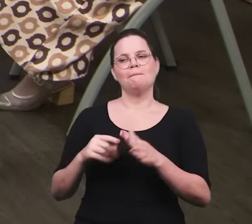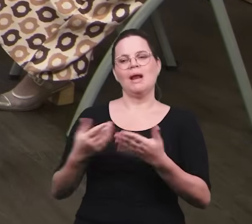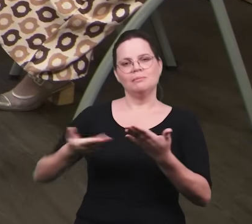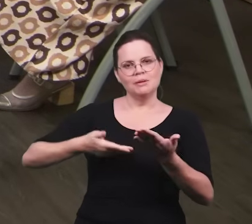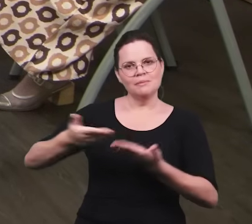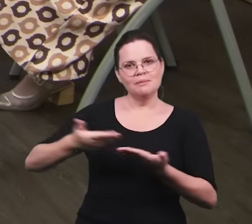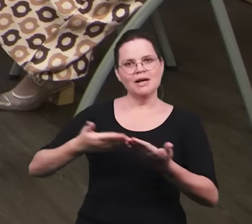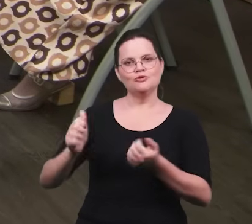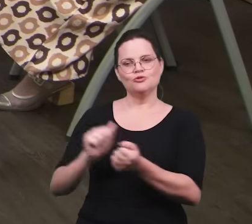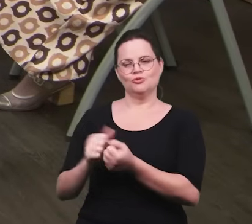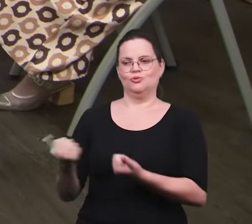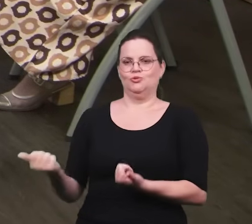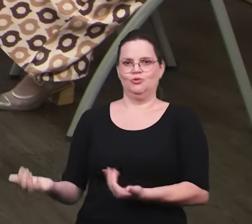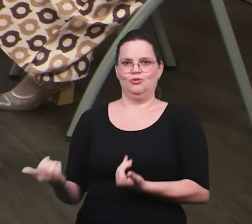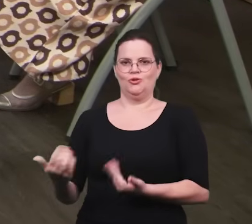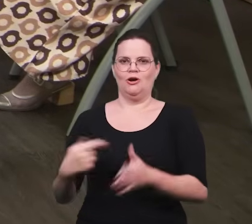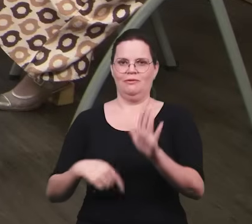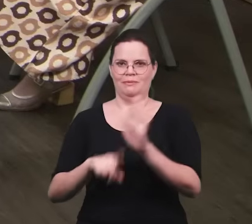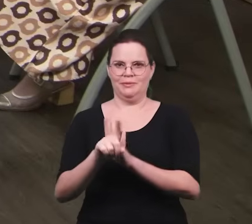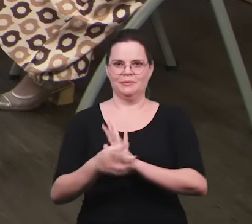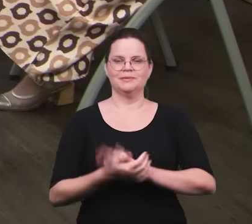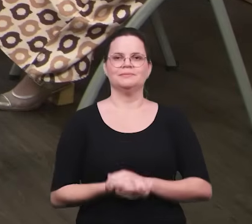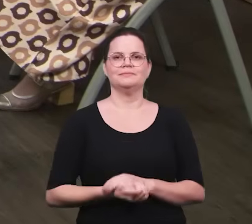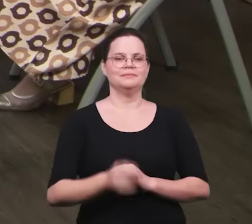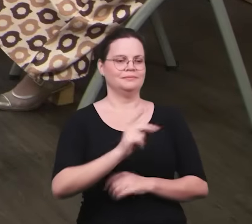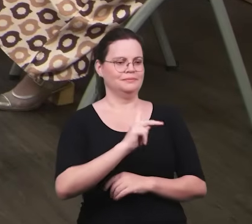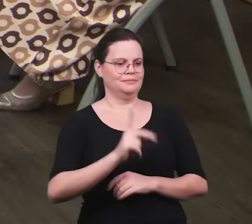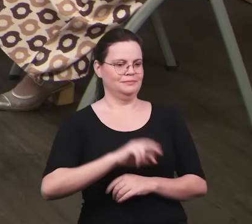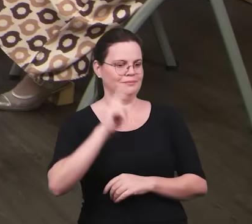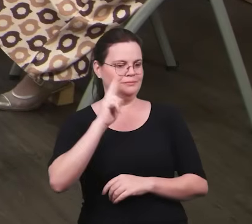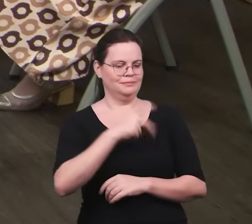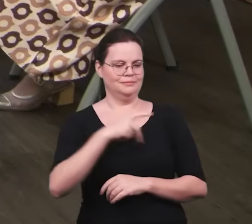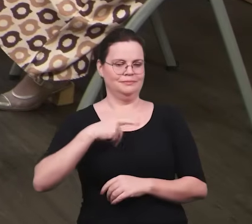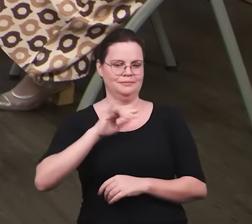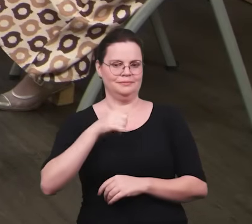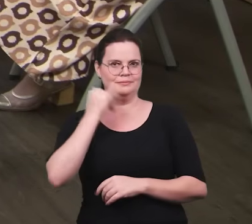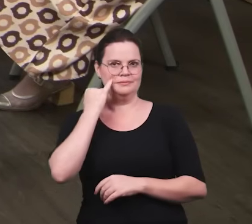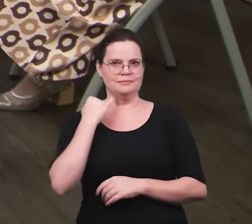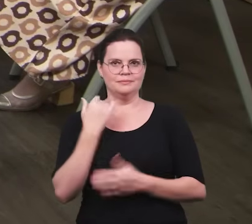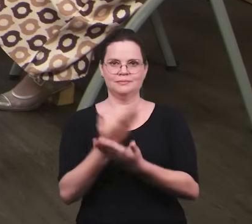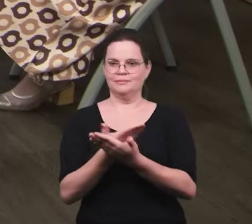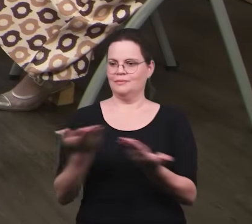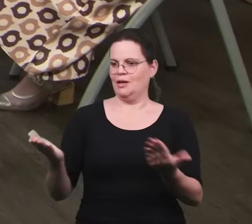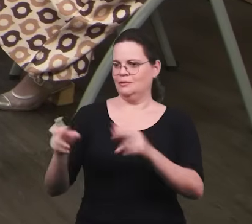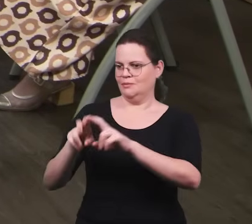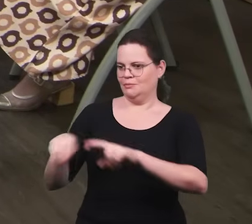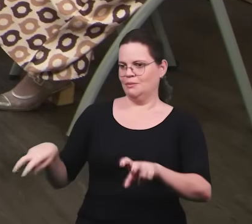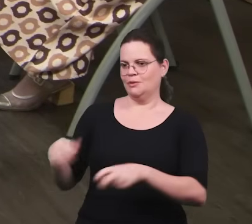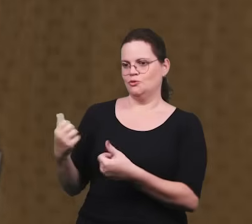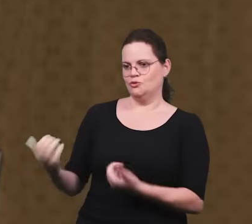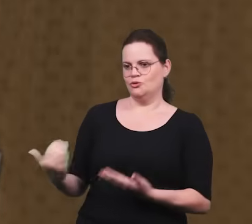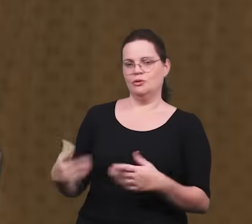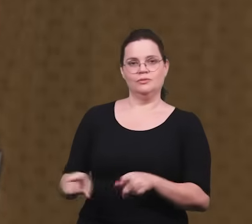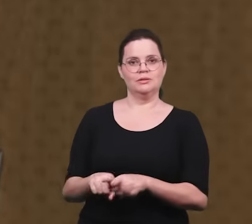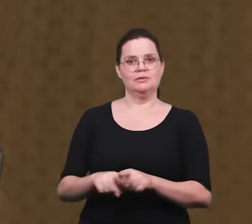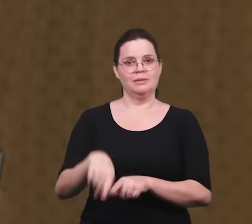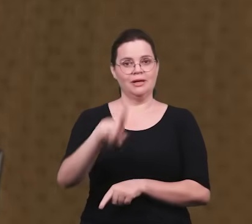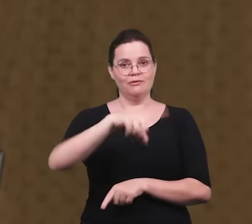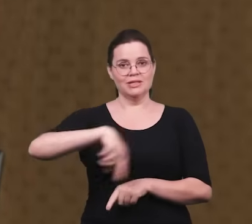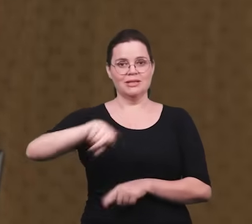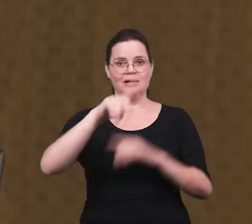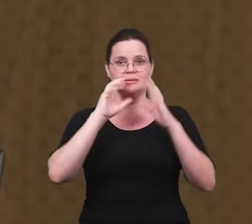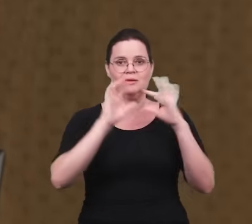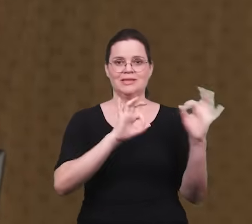perguntas. Estela, paz do Senhor. Pai do Senhor pastor, Pai do Senhor pastor Júlio, Pai do Senhor jovens que estão aqui no estúdio e Pai do Senhor a todos